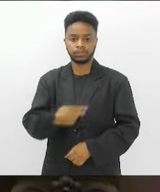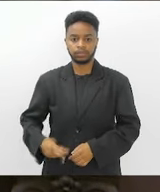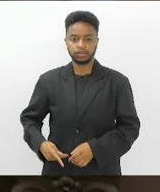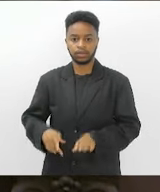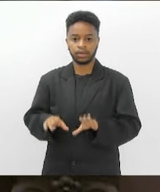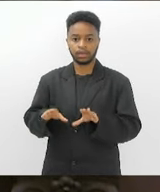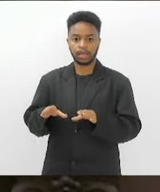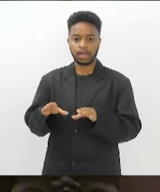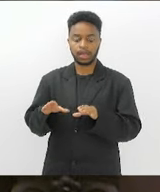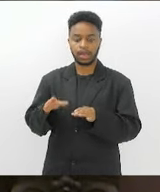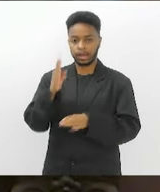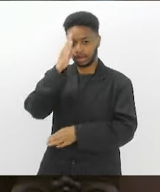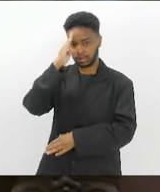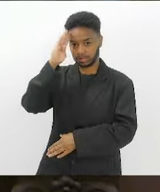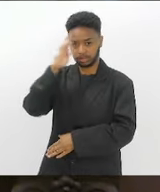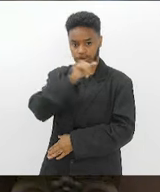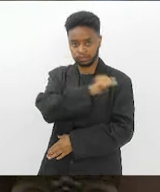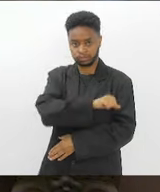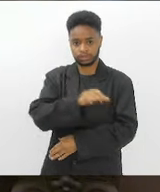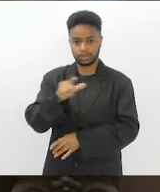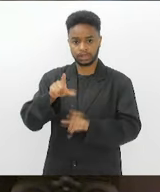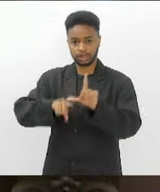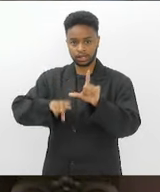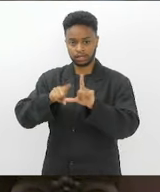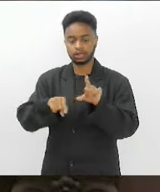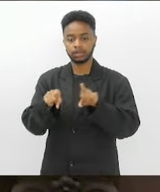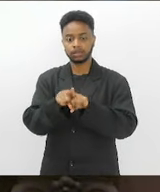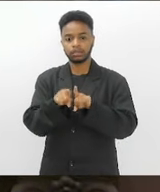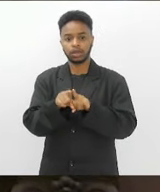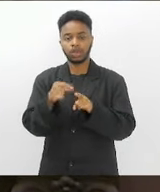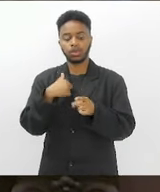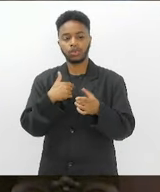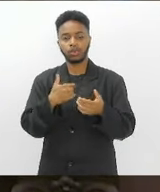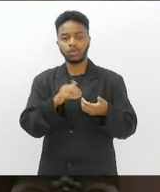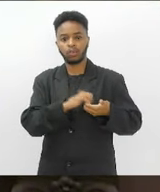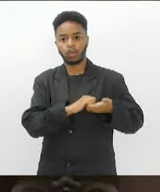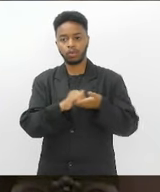Letras. Queria aqui cumprimentar a mesa,